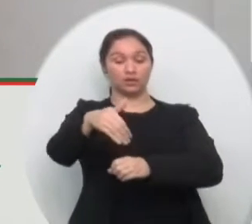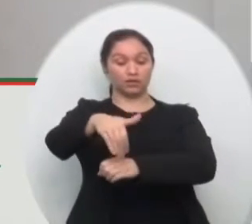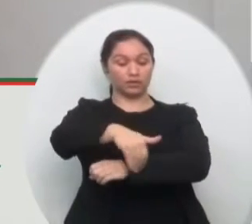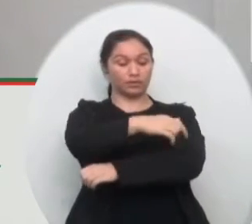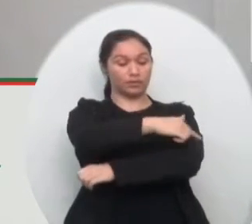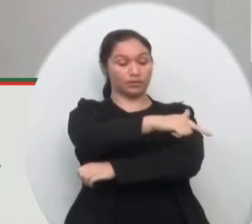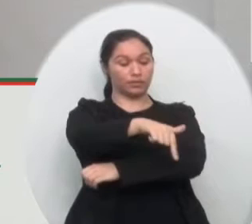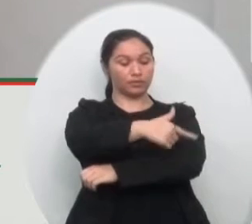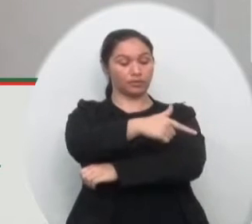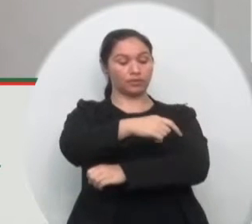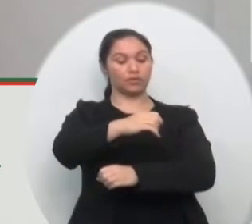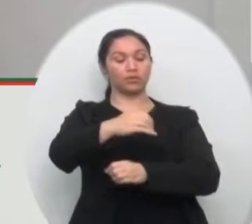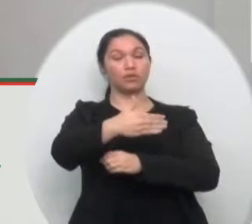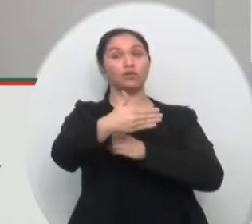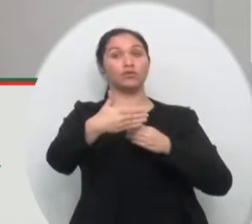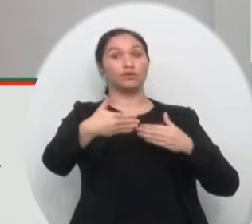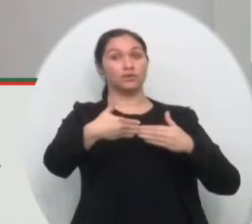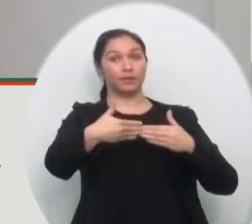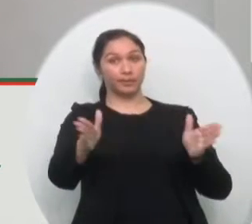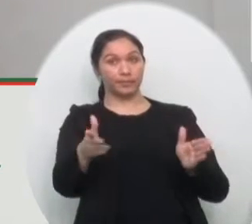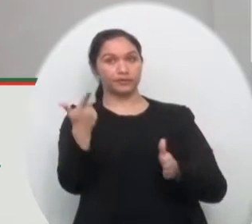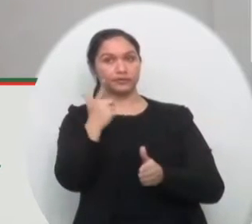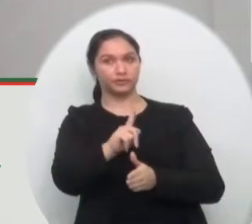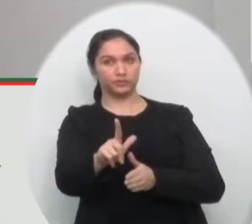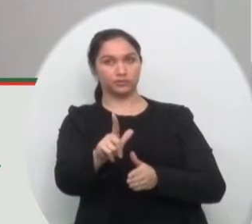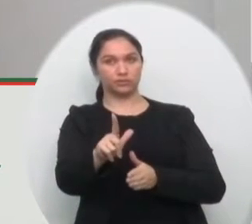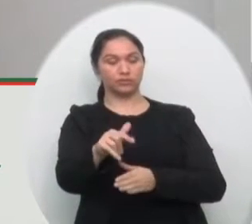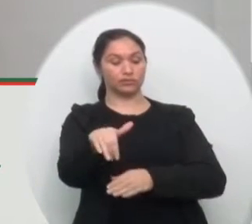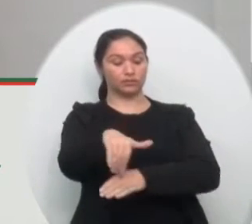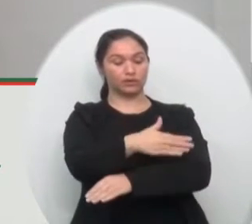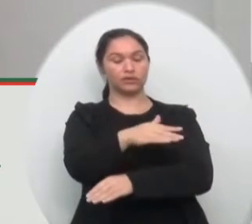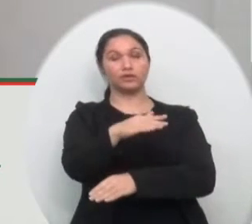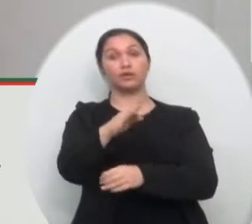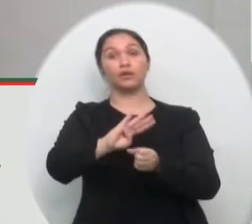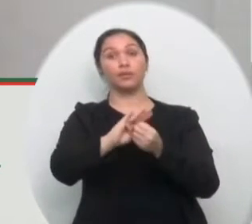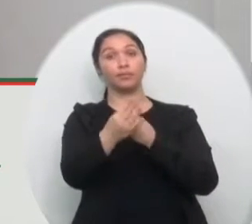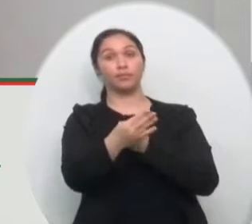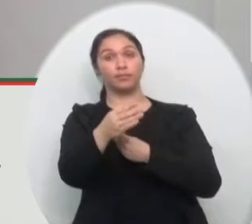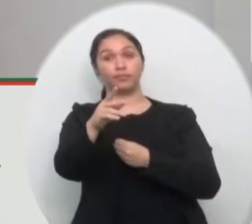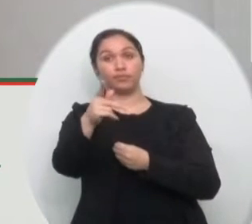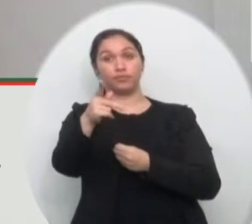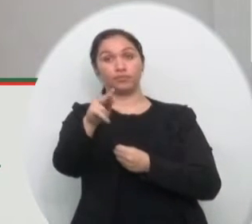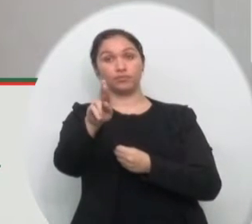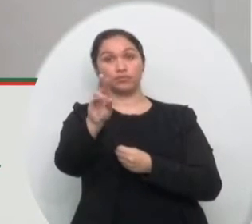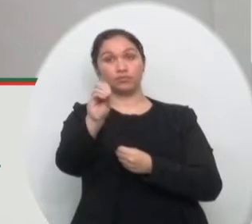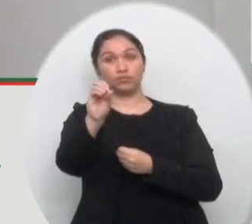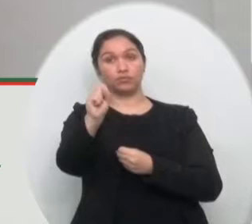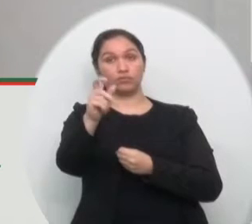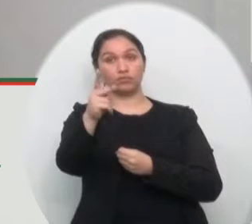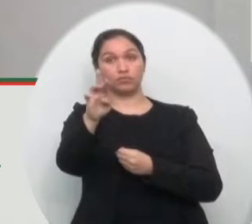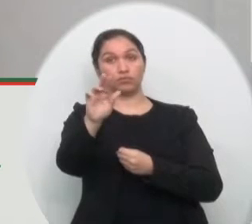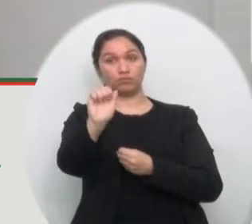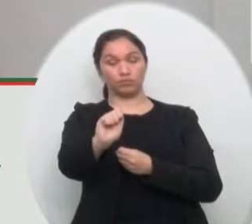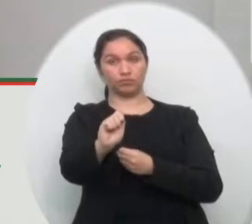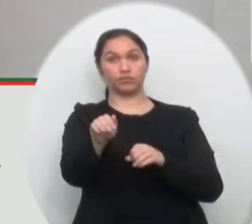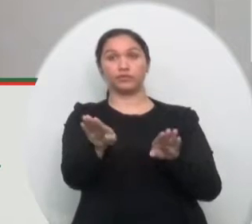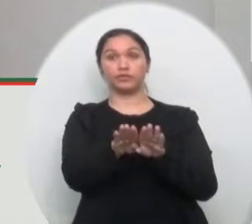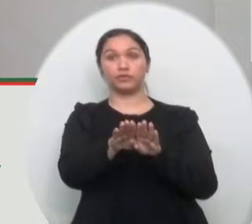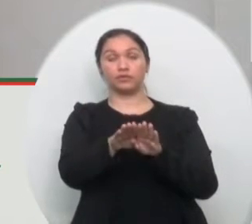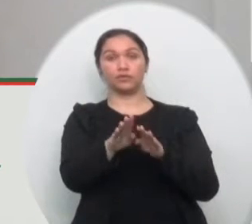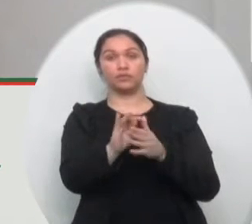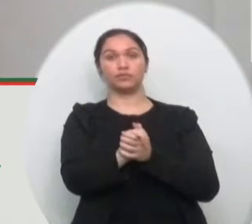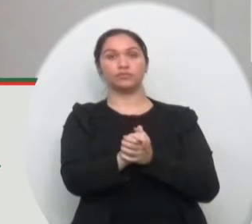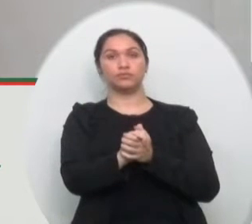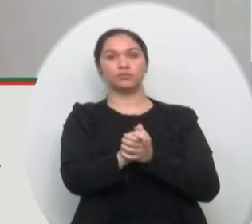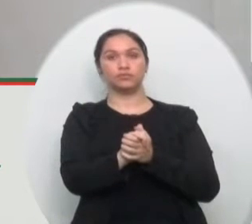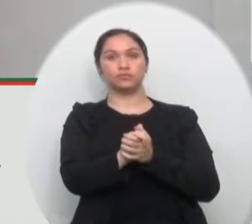Próspera, a audiência se pronunciou contra a abertura da rua Cassimiro de Abreu, a audiência se